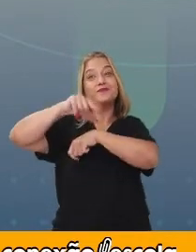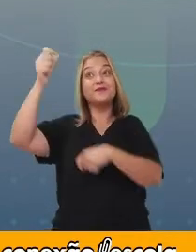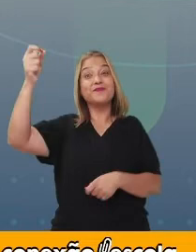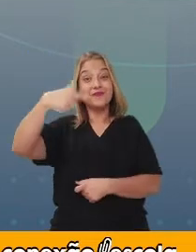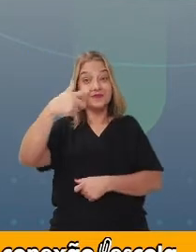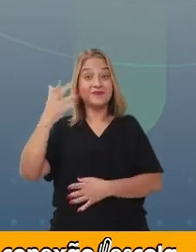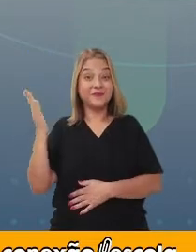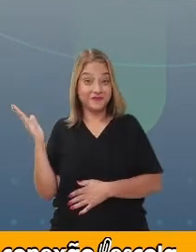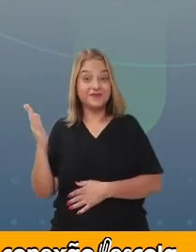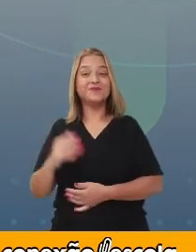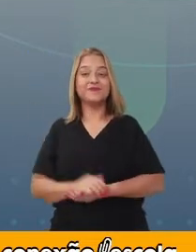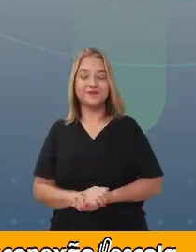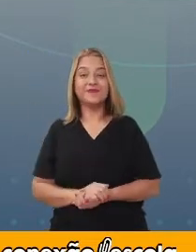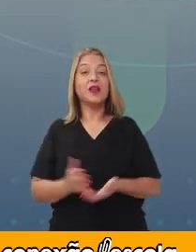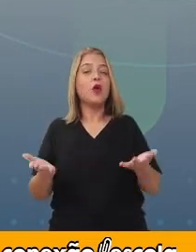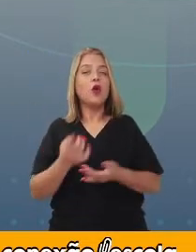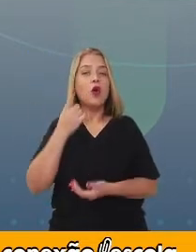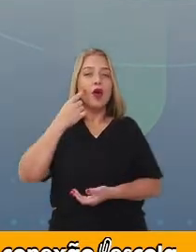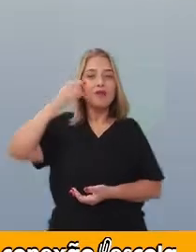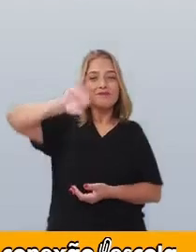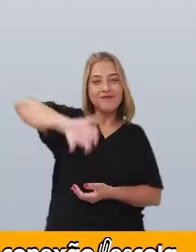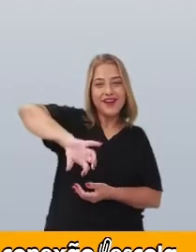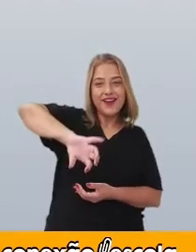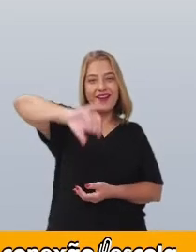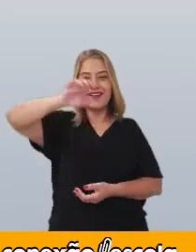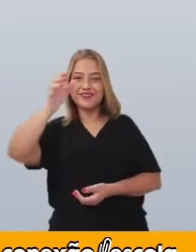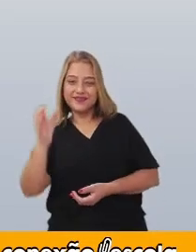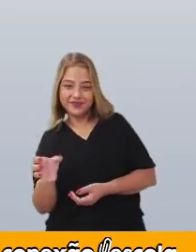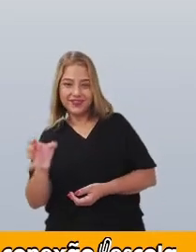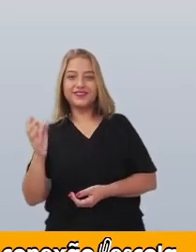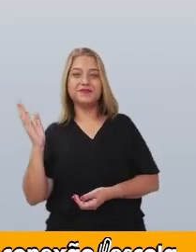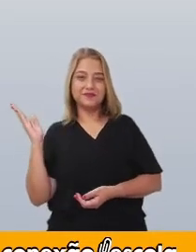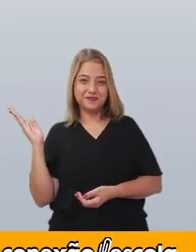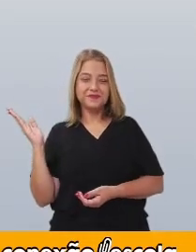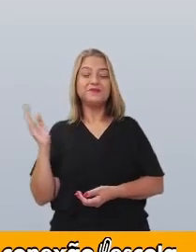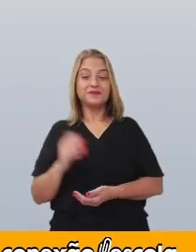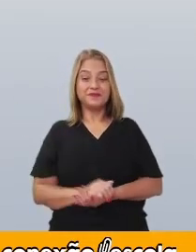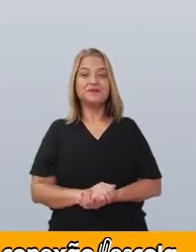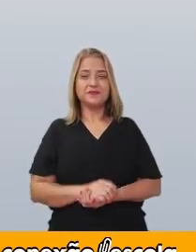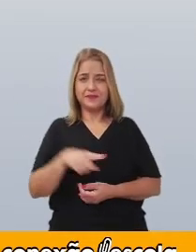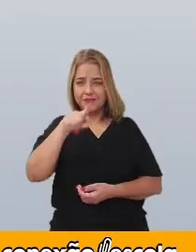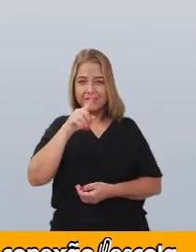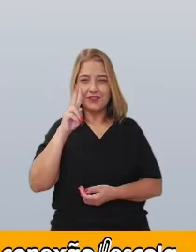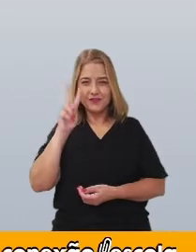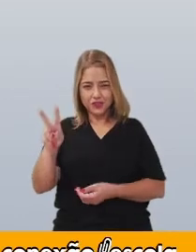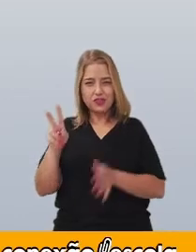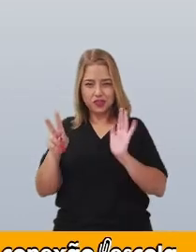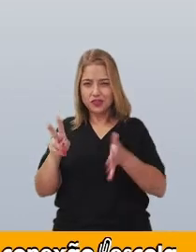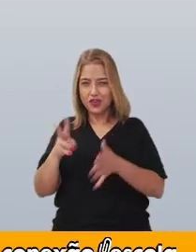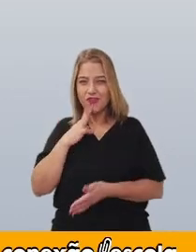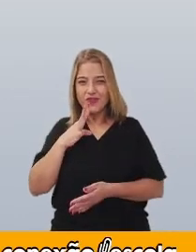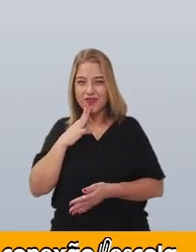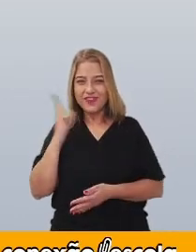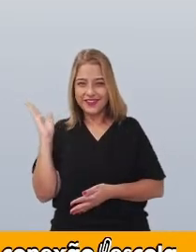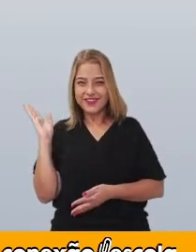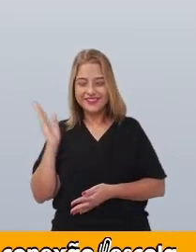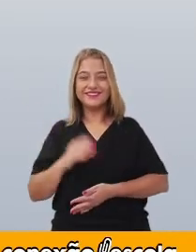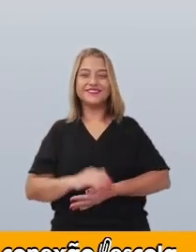sol, a ampulheta. Aposto que vocês já viram uma ampulheta por